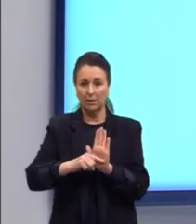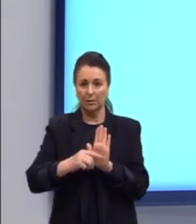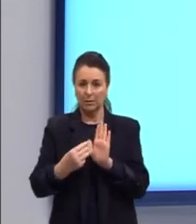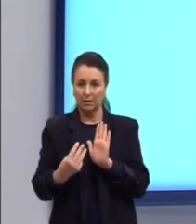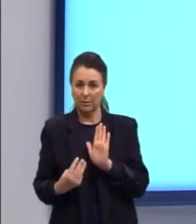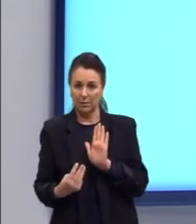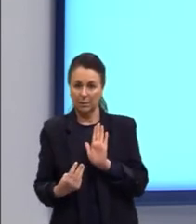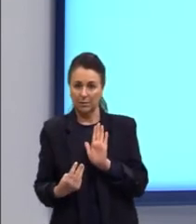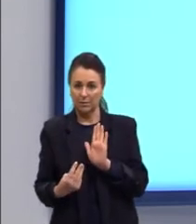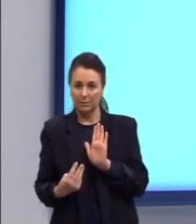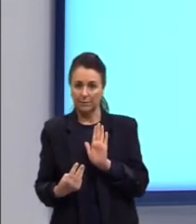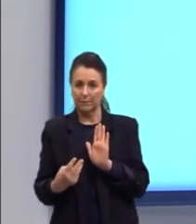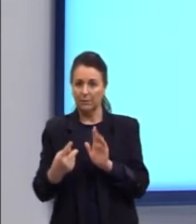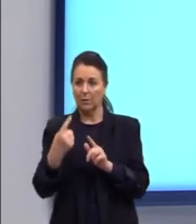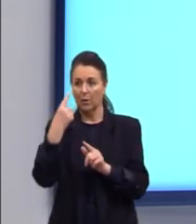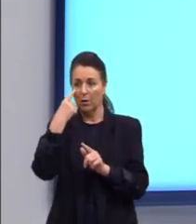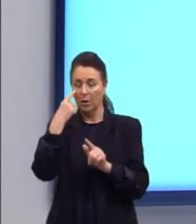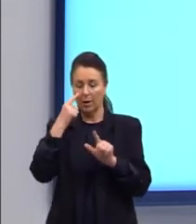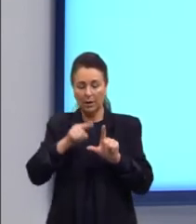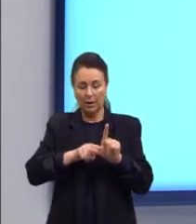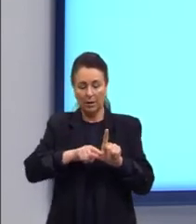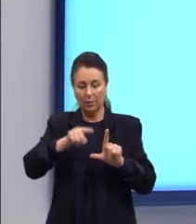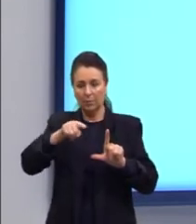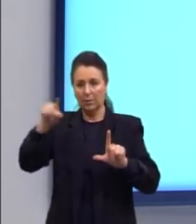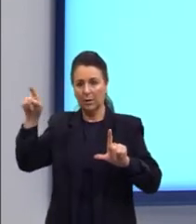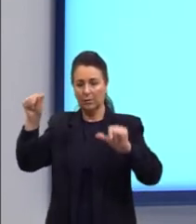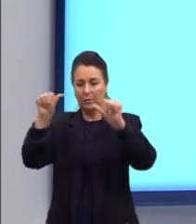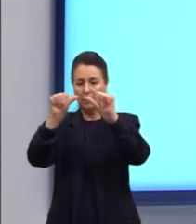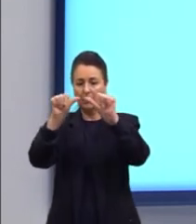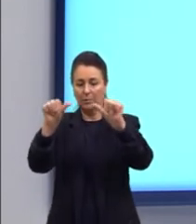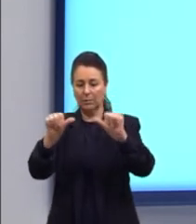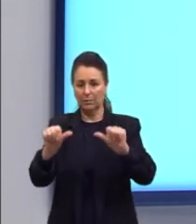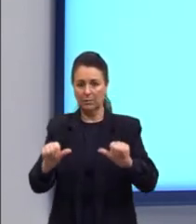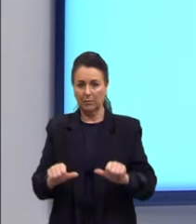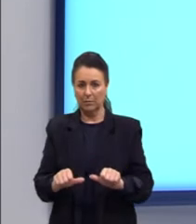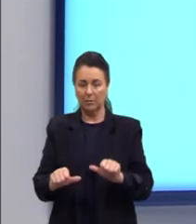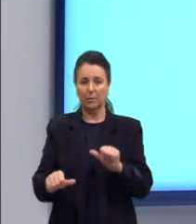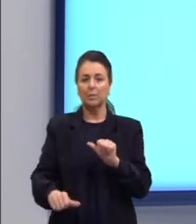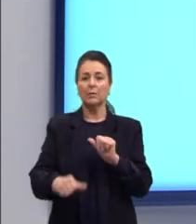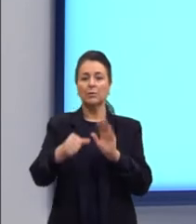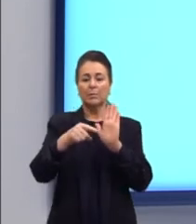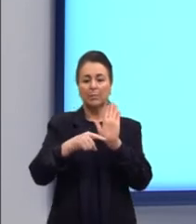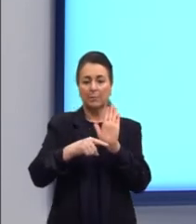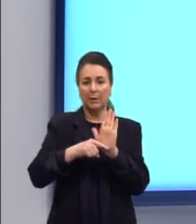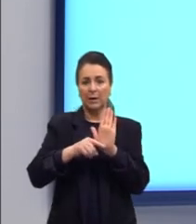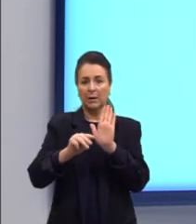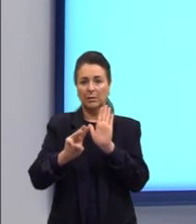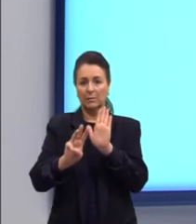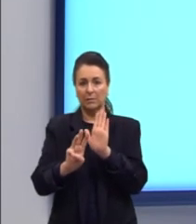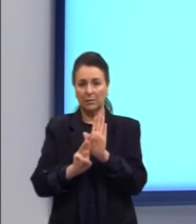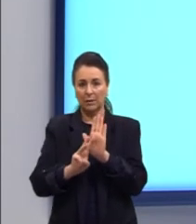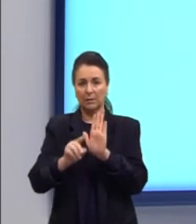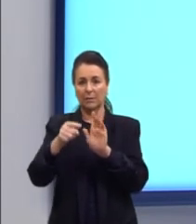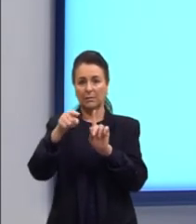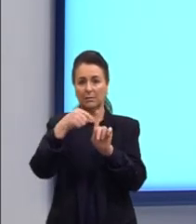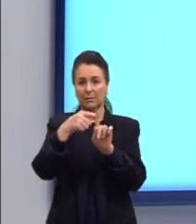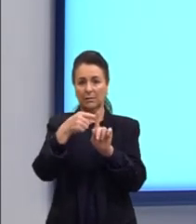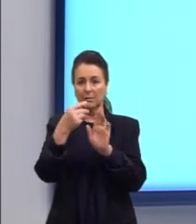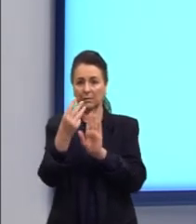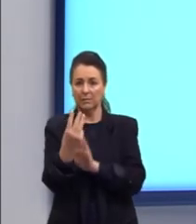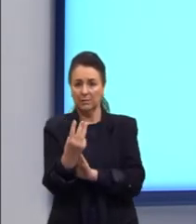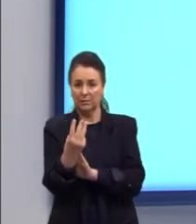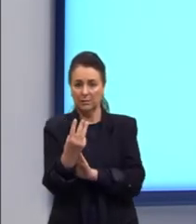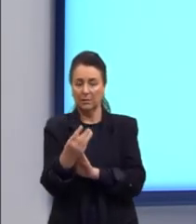nessa região aqui então a imagem é de menos 3 a 3 outra informação que nós temos